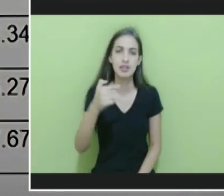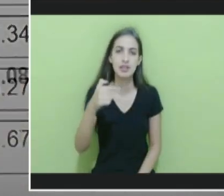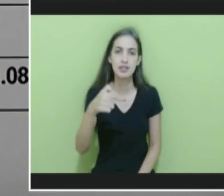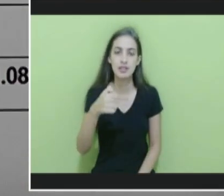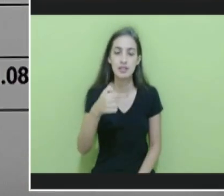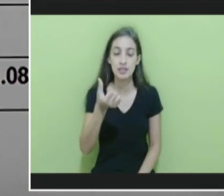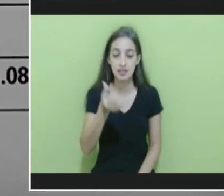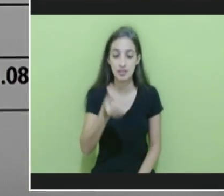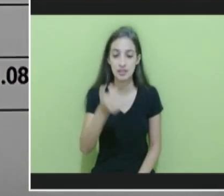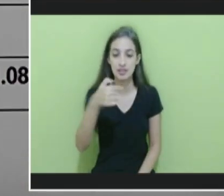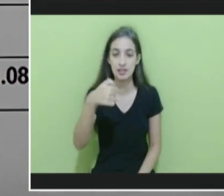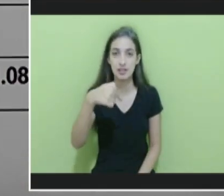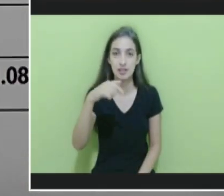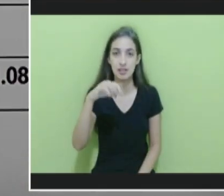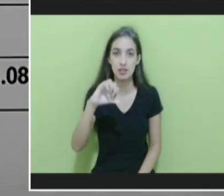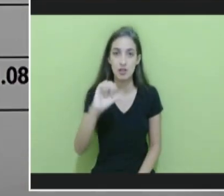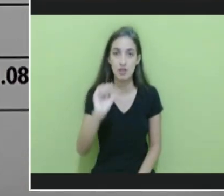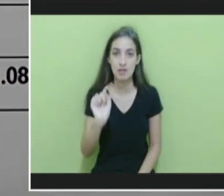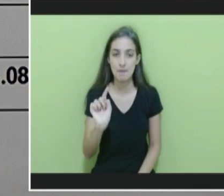7.679.700 reais.